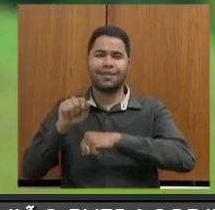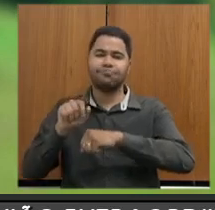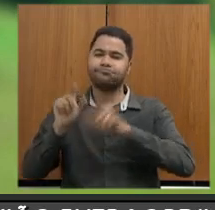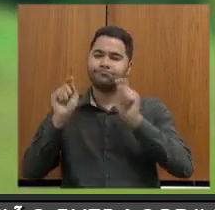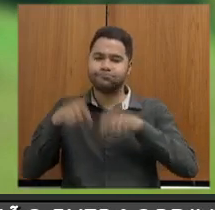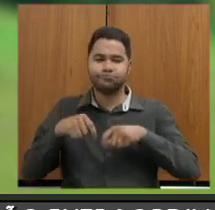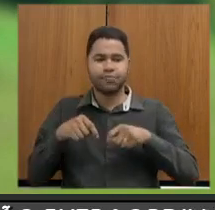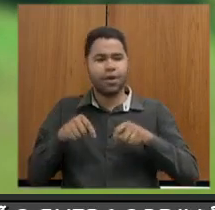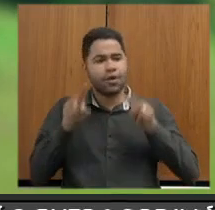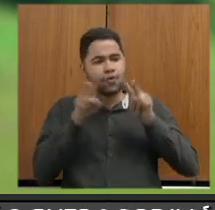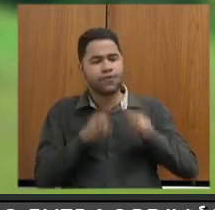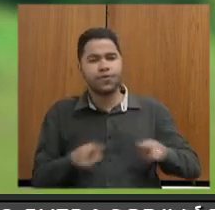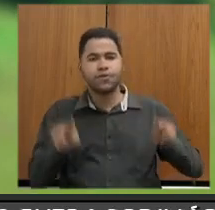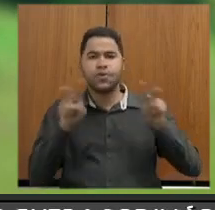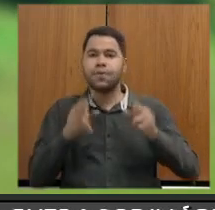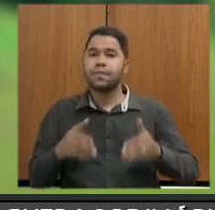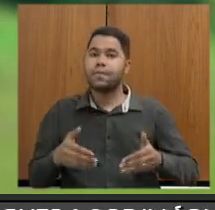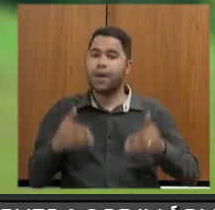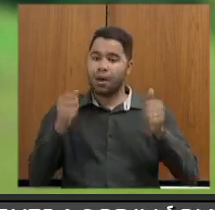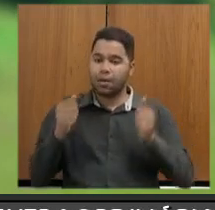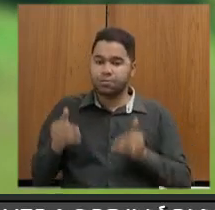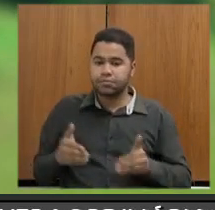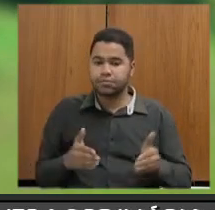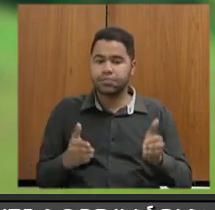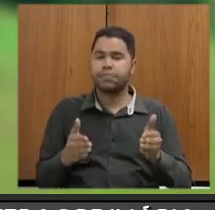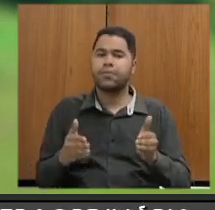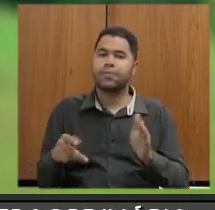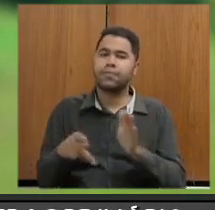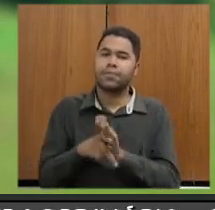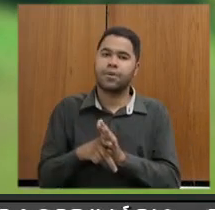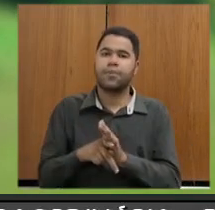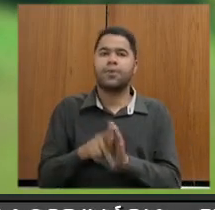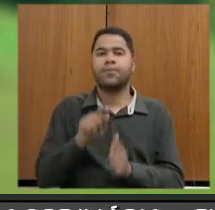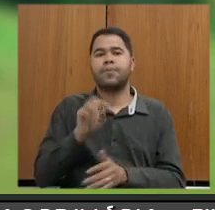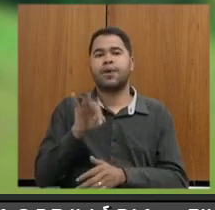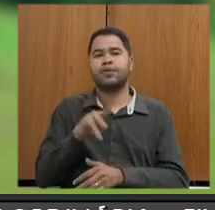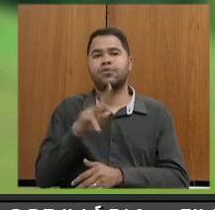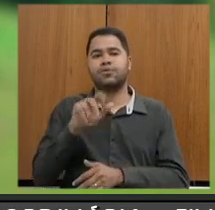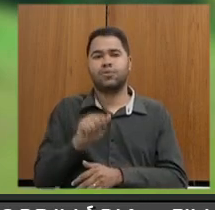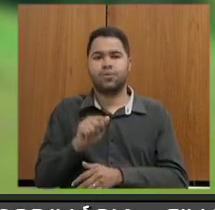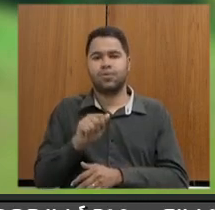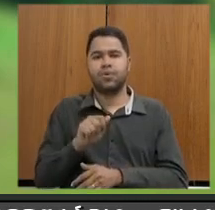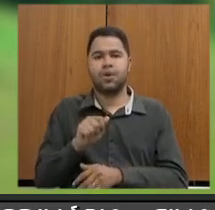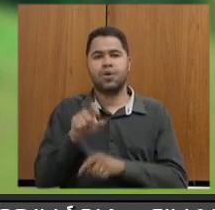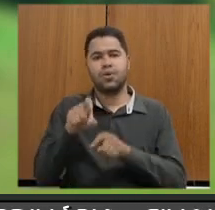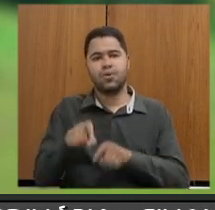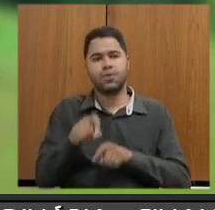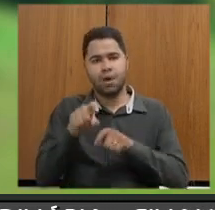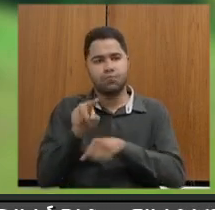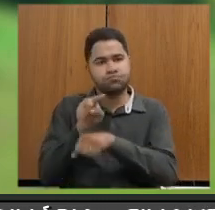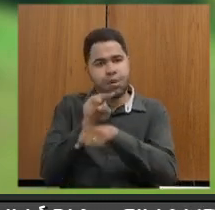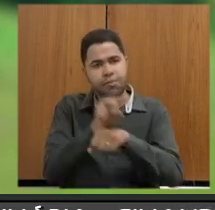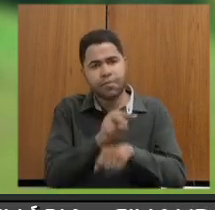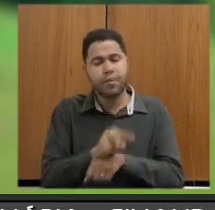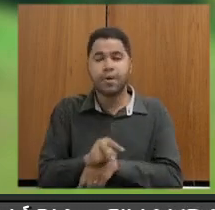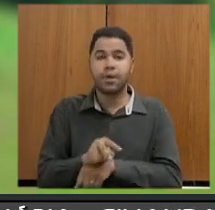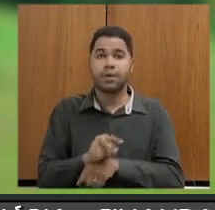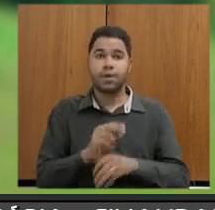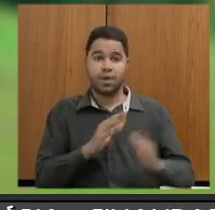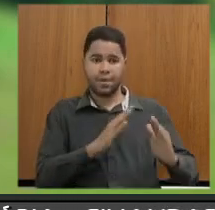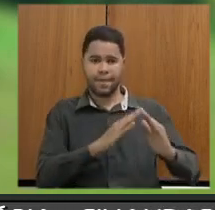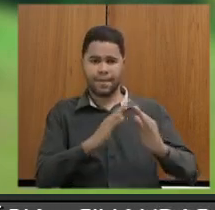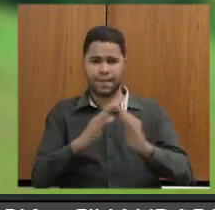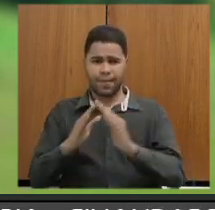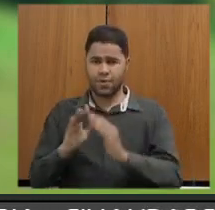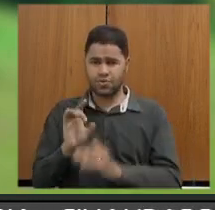possibilitando a visualização do melhor trajeto para chegada da Patrulha Rural da região ou seja os imóveis deixaram de